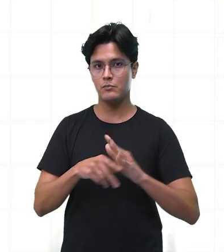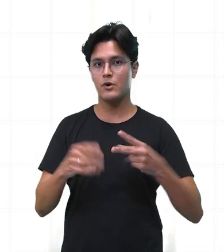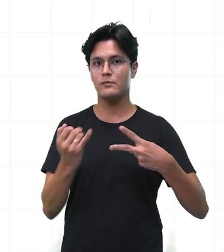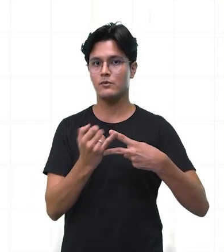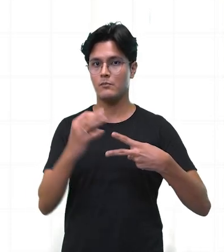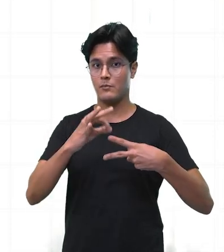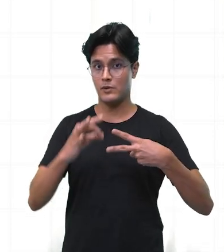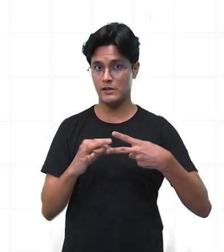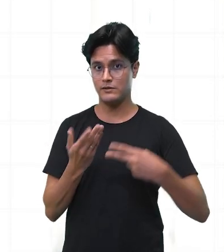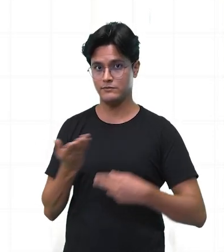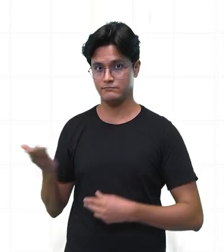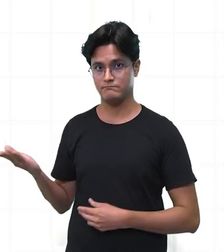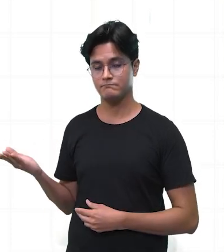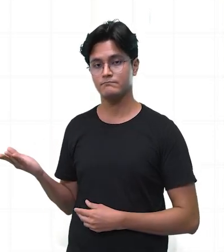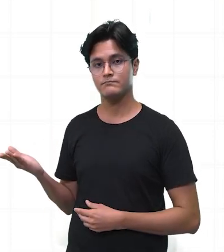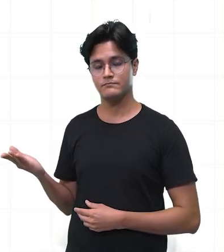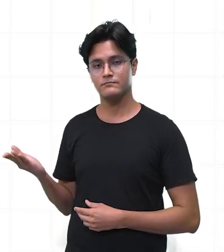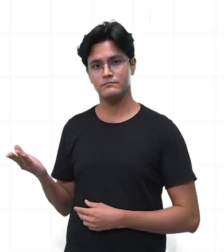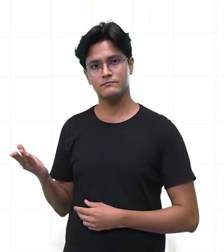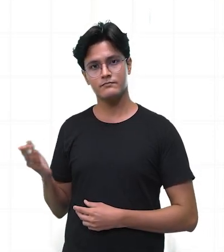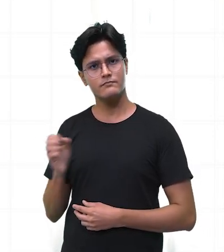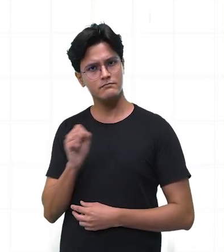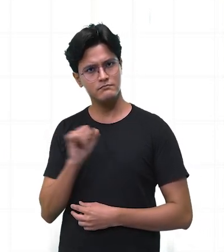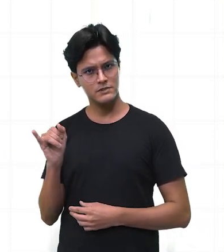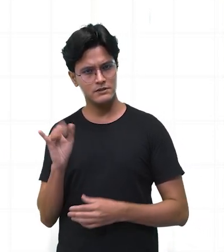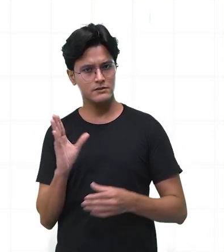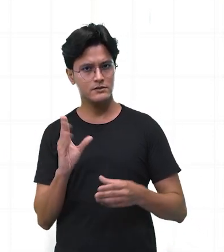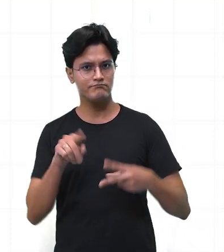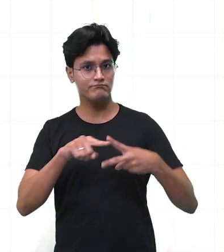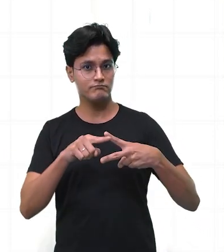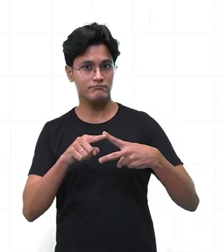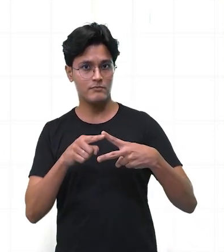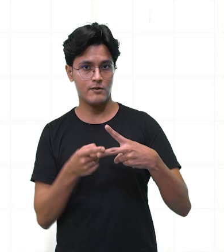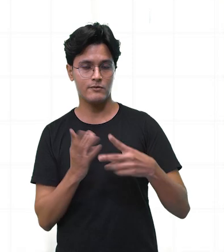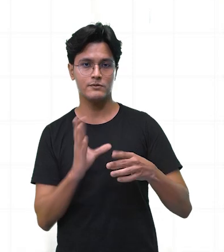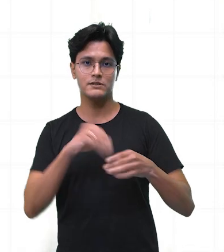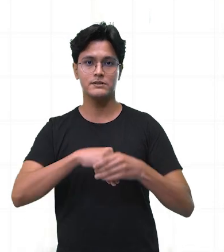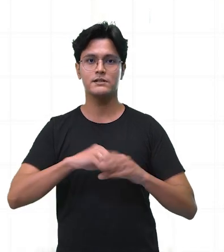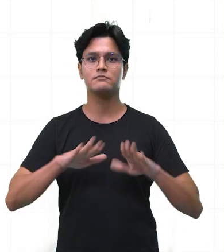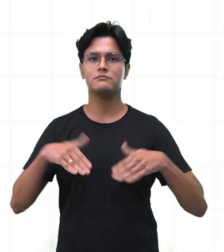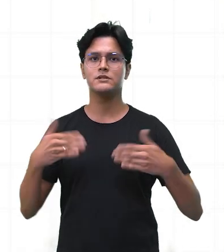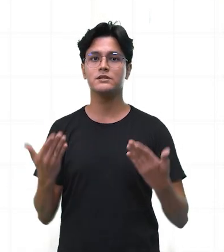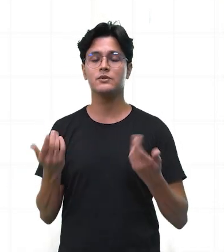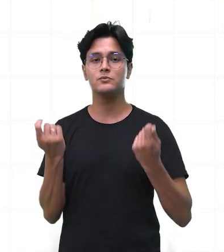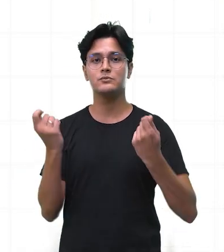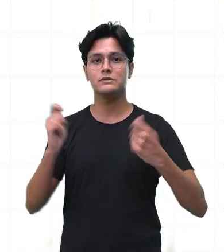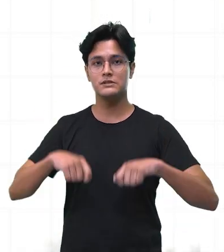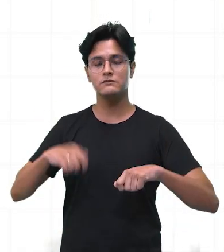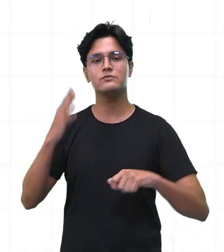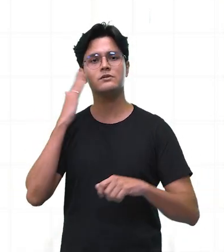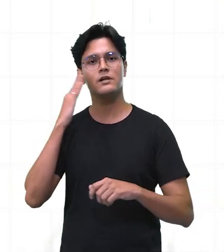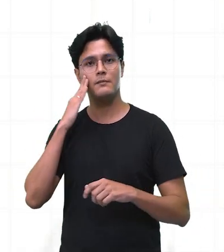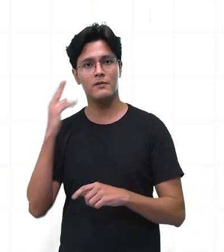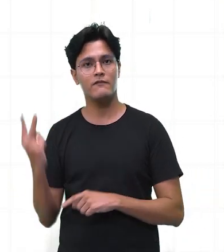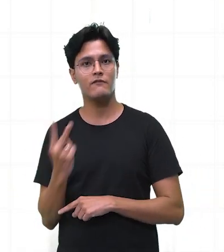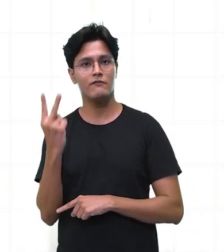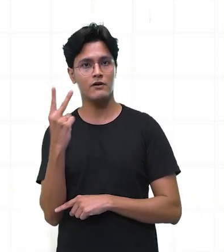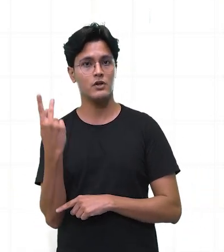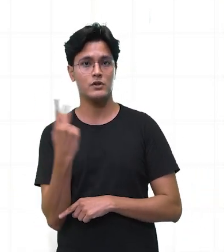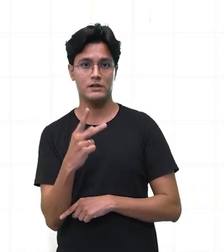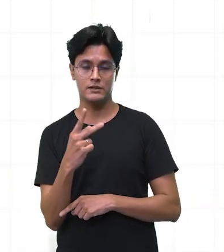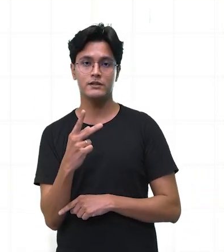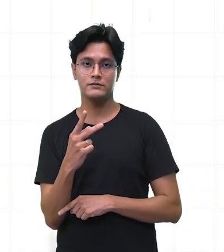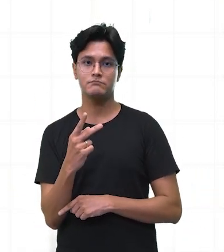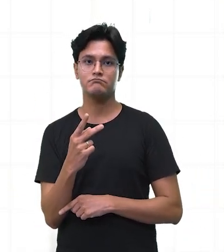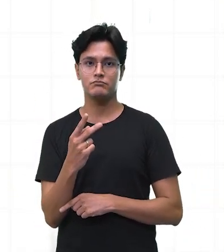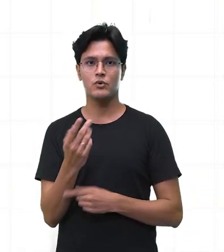certo? E se ele é um ângulo interno, então a gente pode verificar qual a medida dele através dos outros